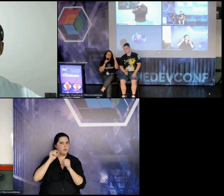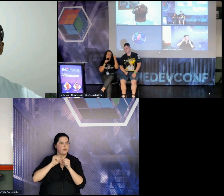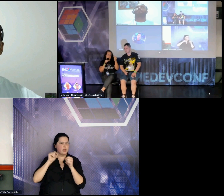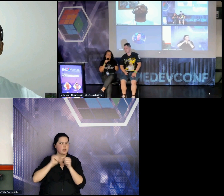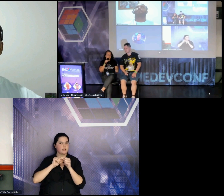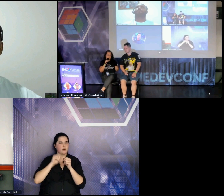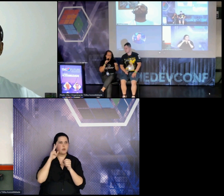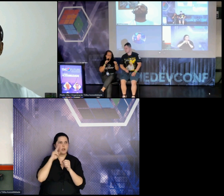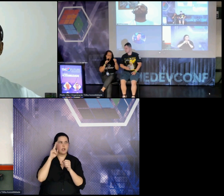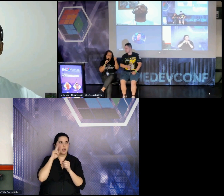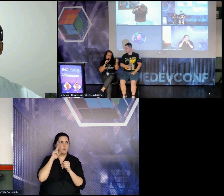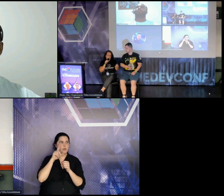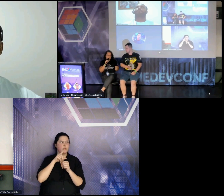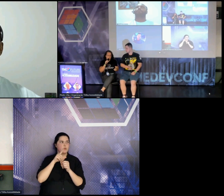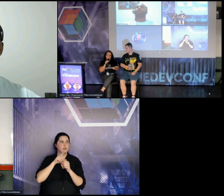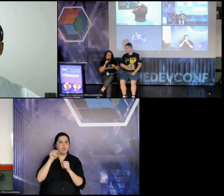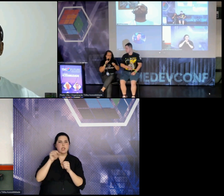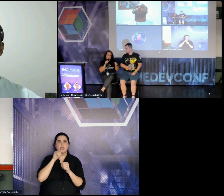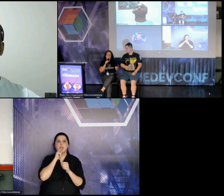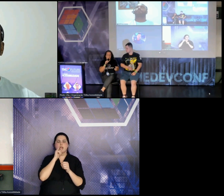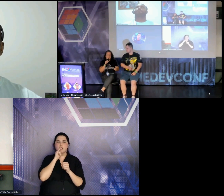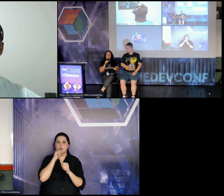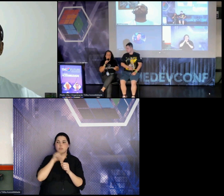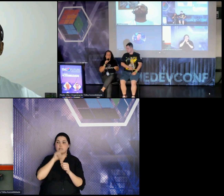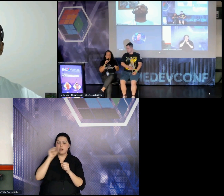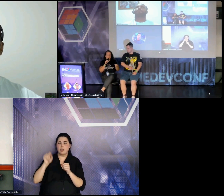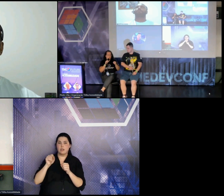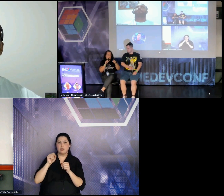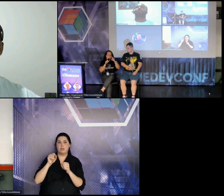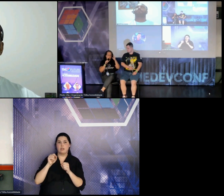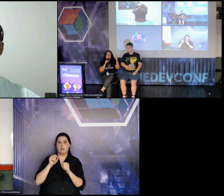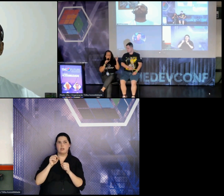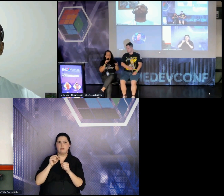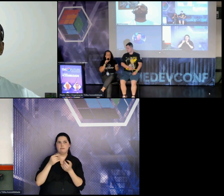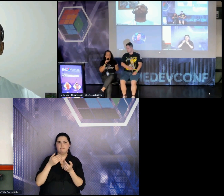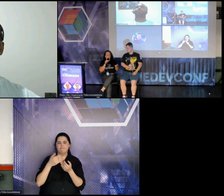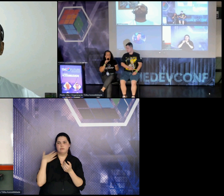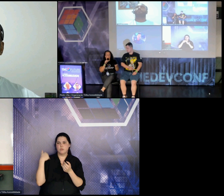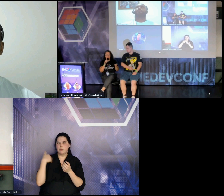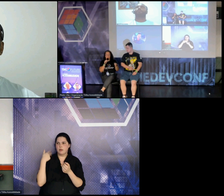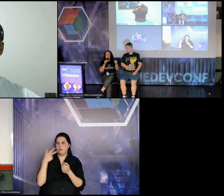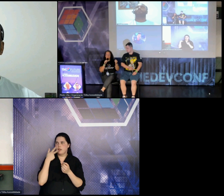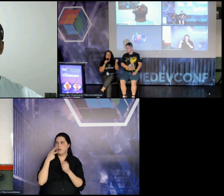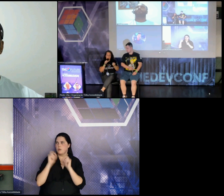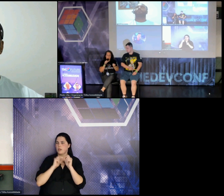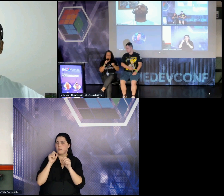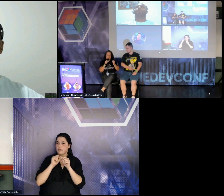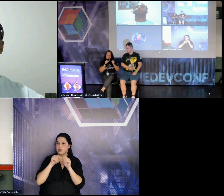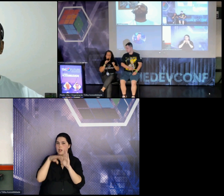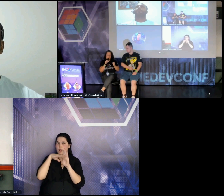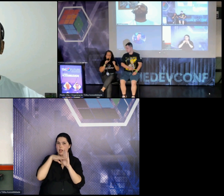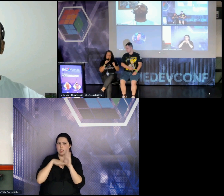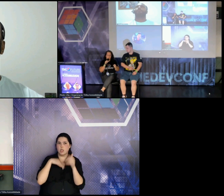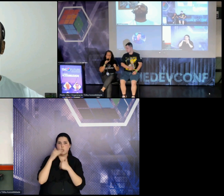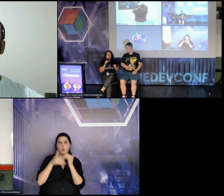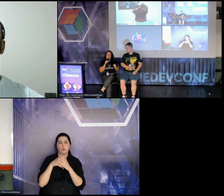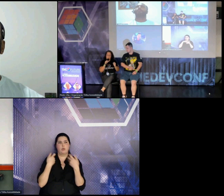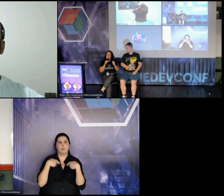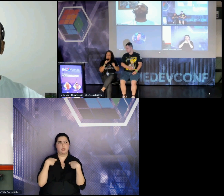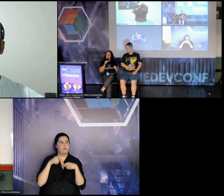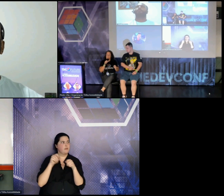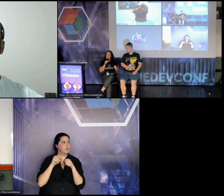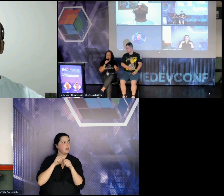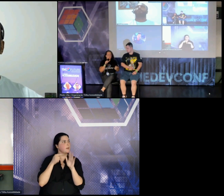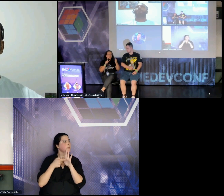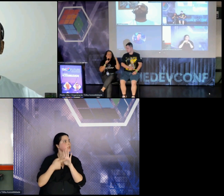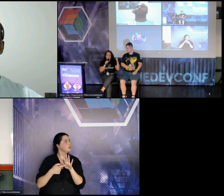lembro assim, teve um teste que eu saí do teste e uma PM me chamou e falou, olha, eu fiz uma lista de tudo que eu achei ali, que